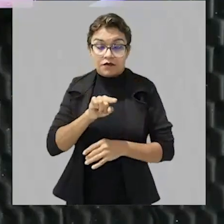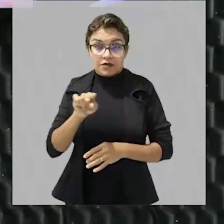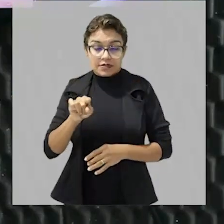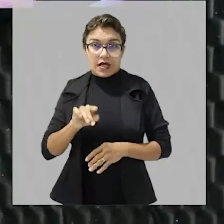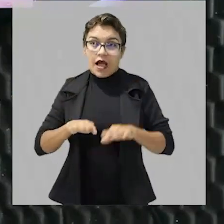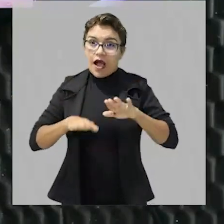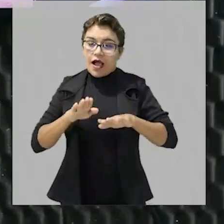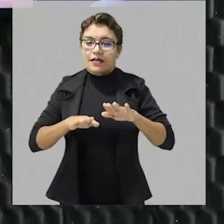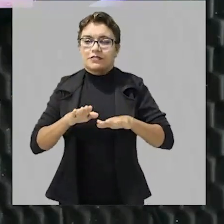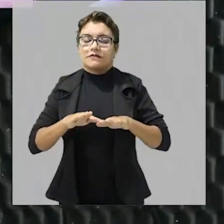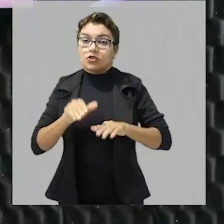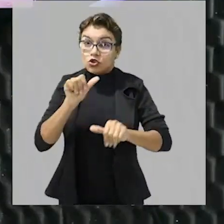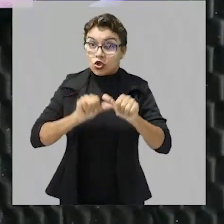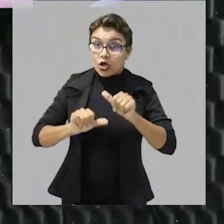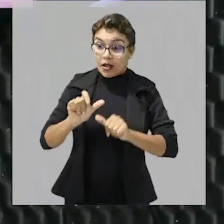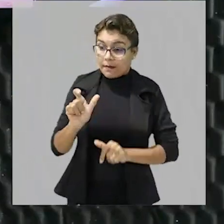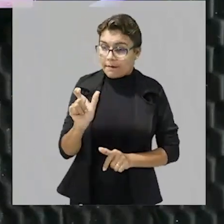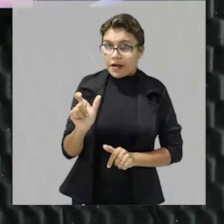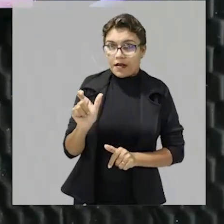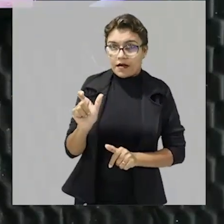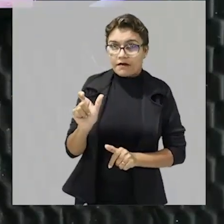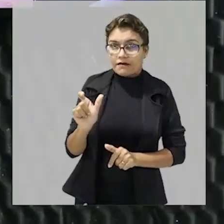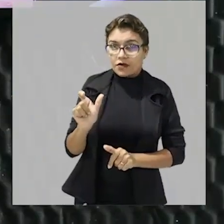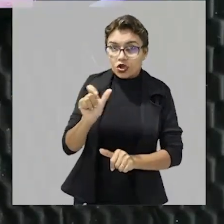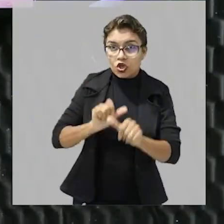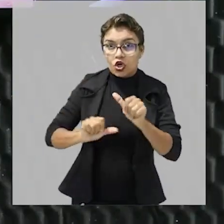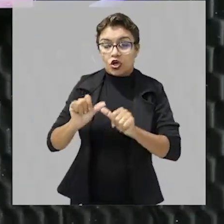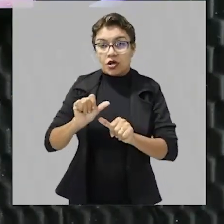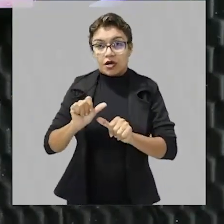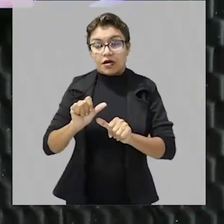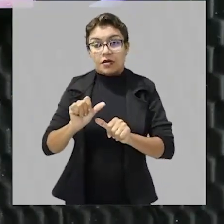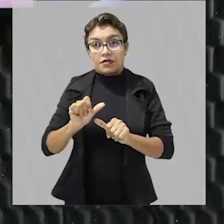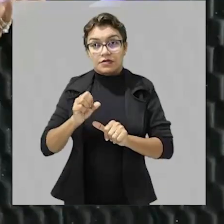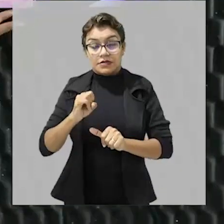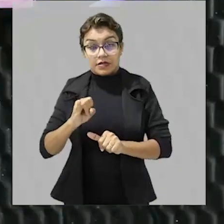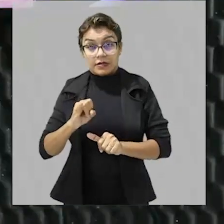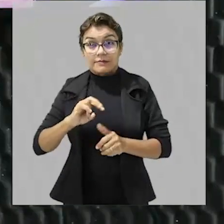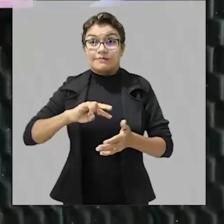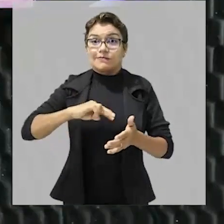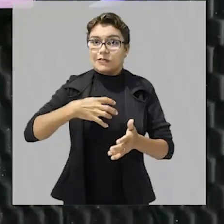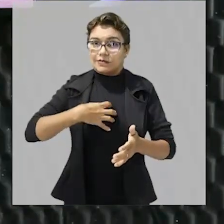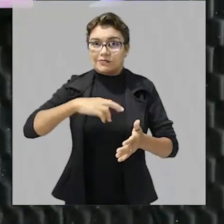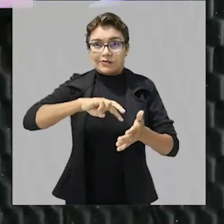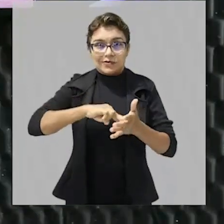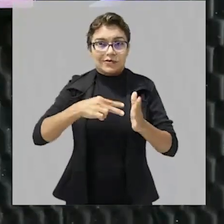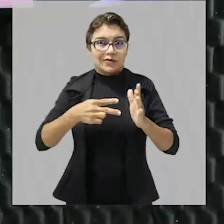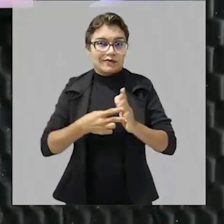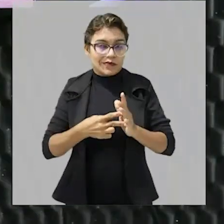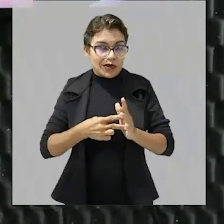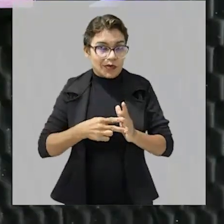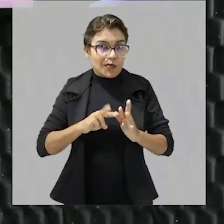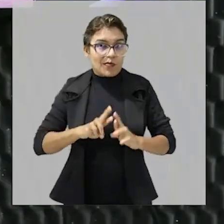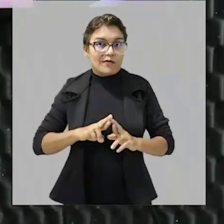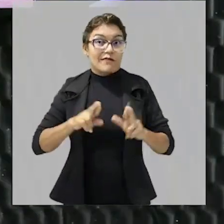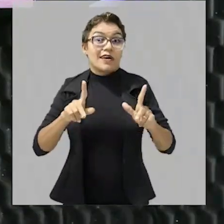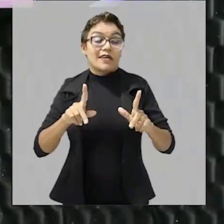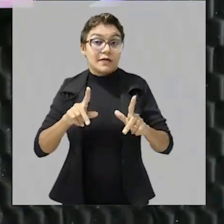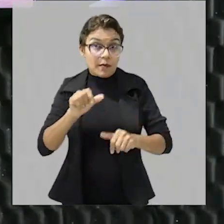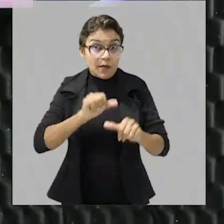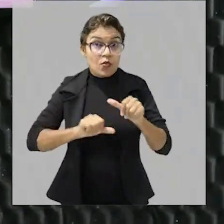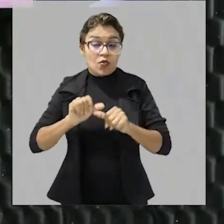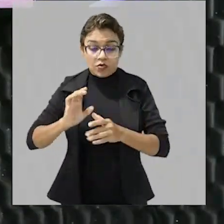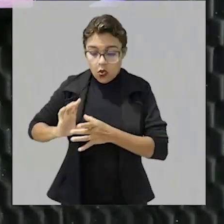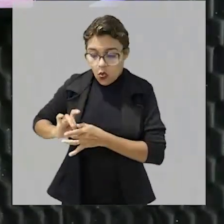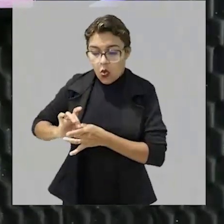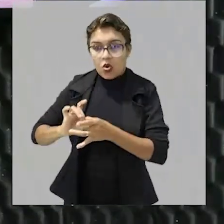sobre sinonímia e antonímia. E para relembrar, a sinonímia é o estudo dos sinônimos. O que são sinônimos? São palavras